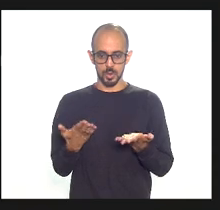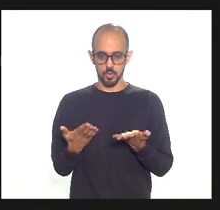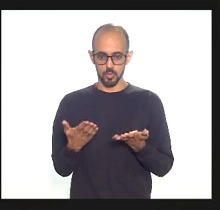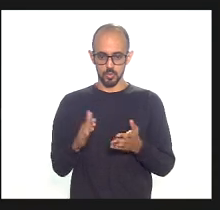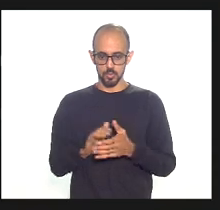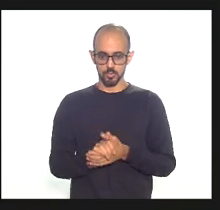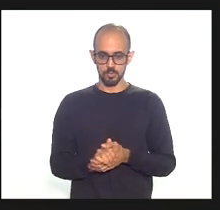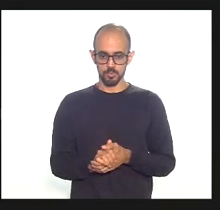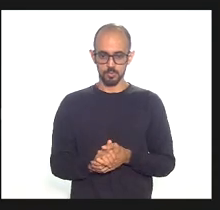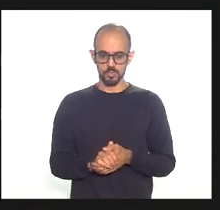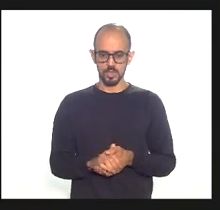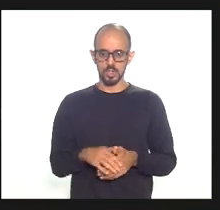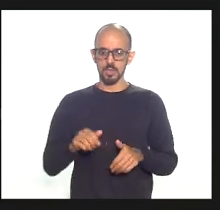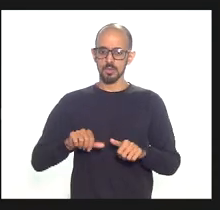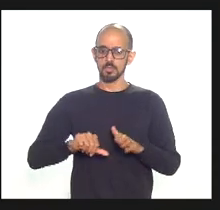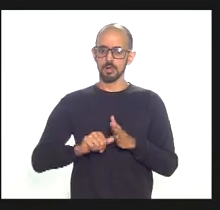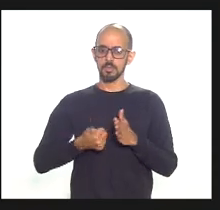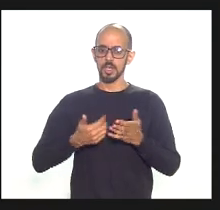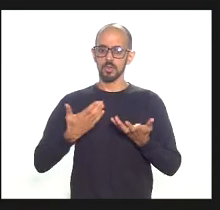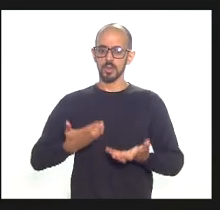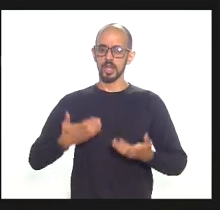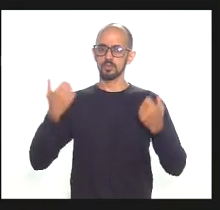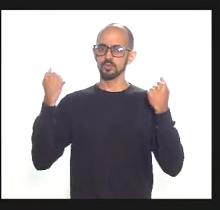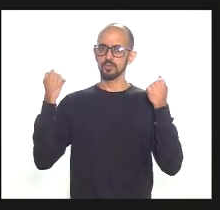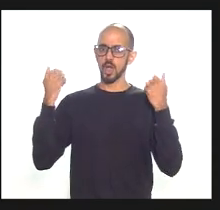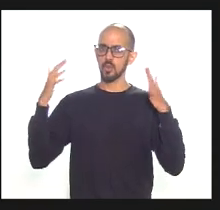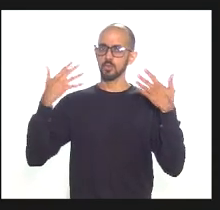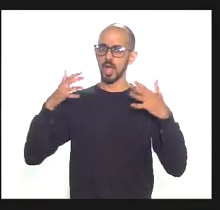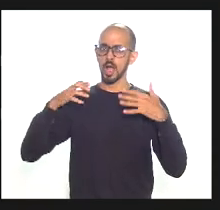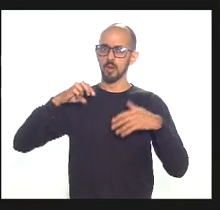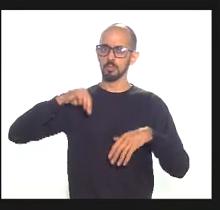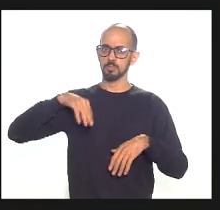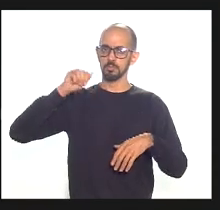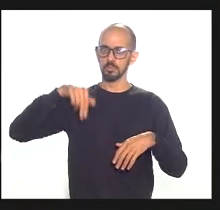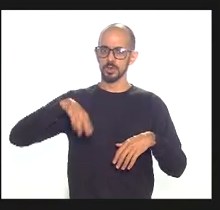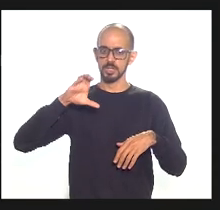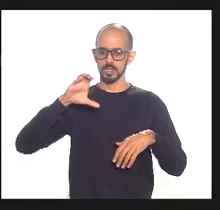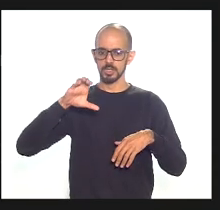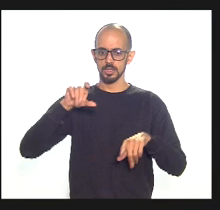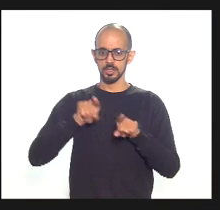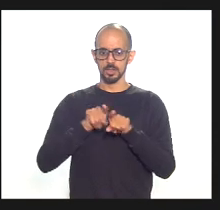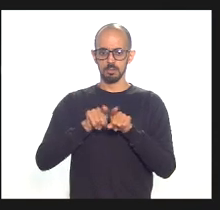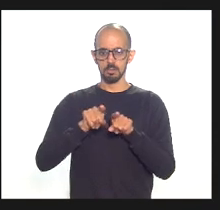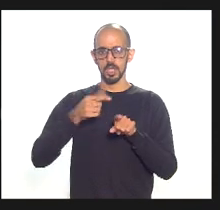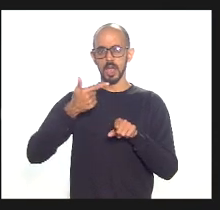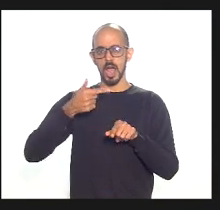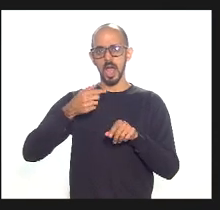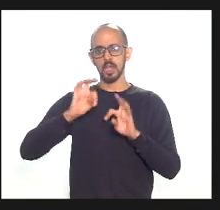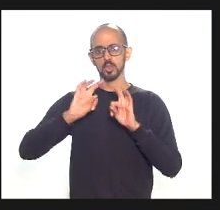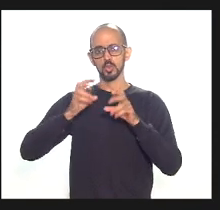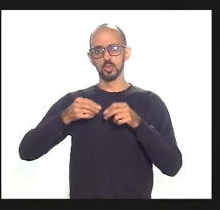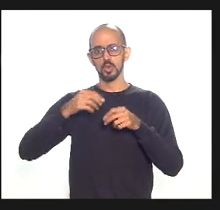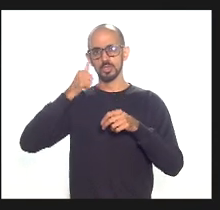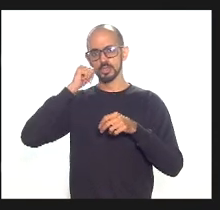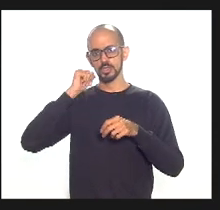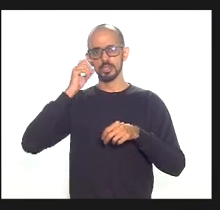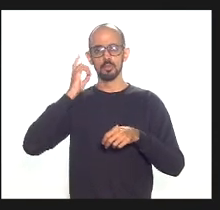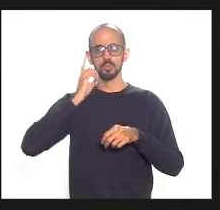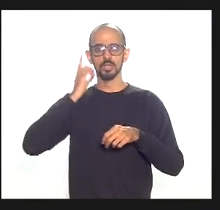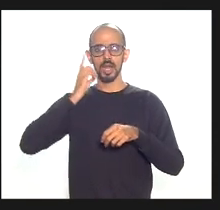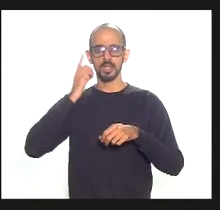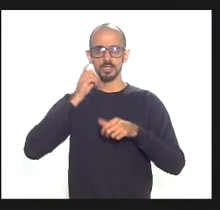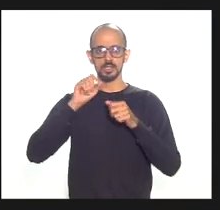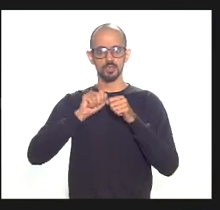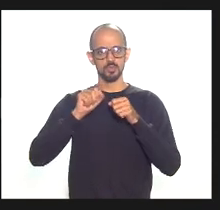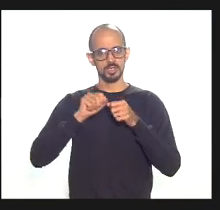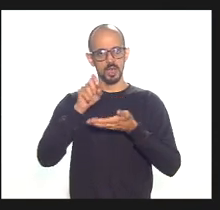saudar o deputado Carlos Mink e as deputadas que subscreveram esse projeto de lei.